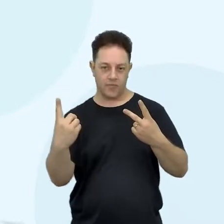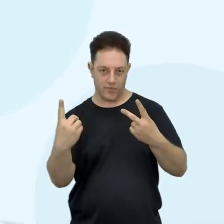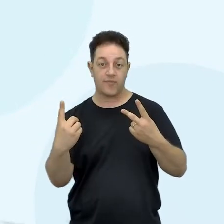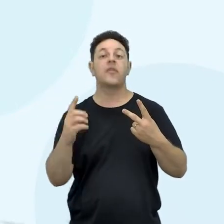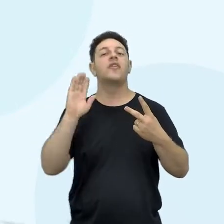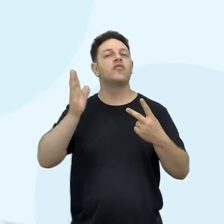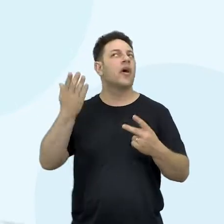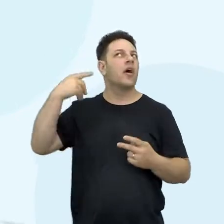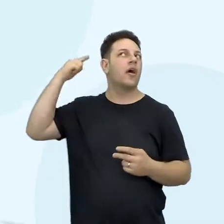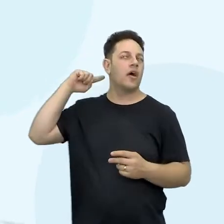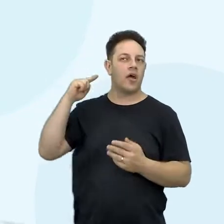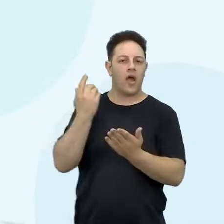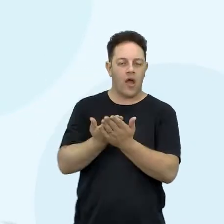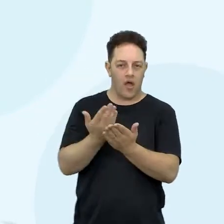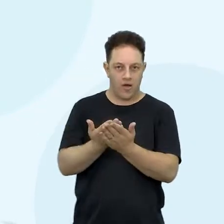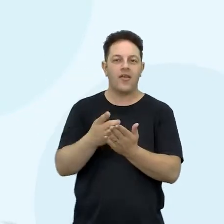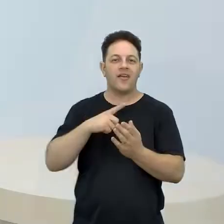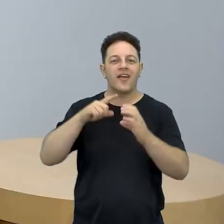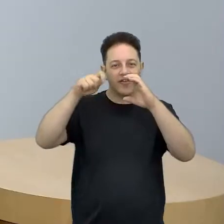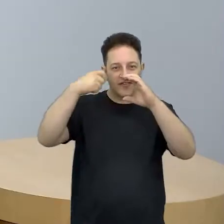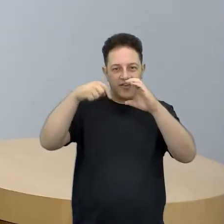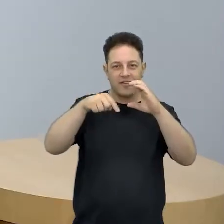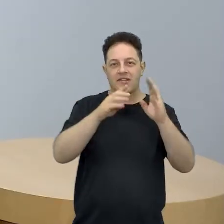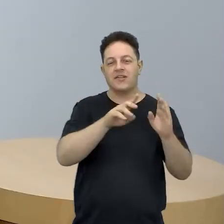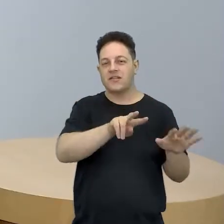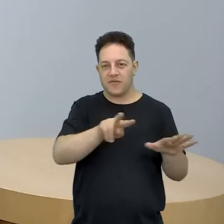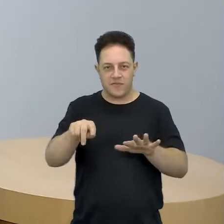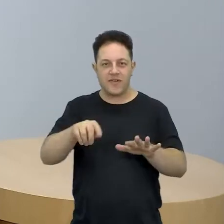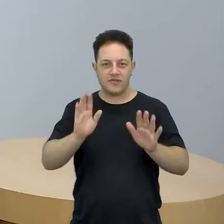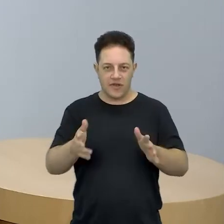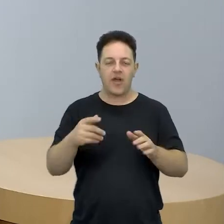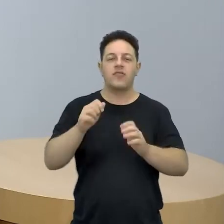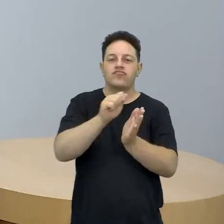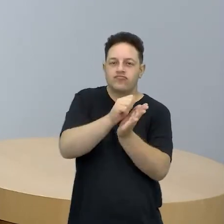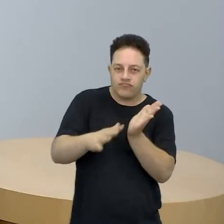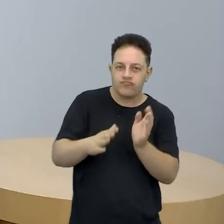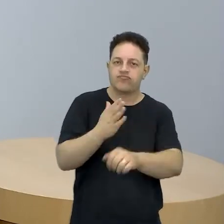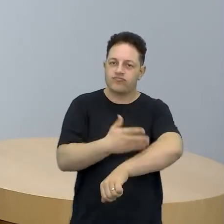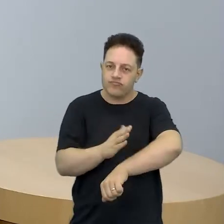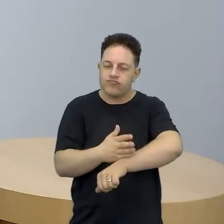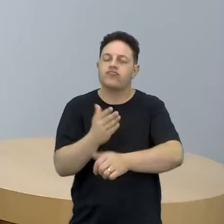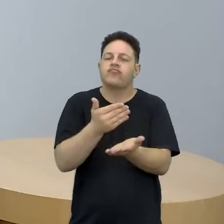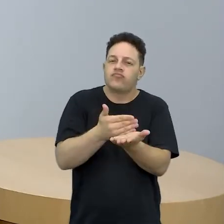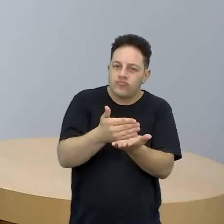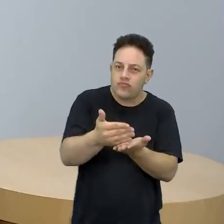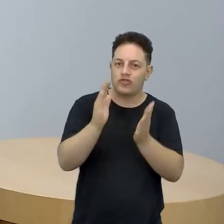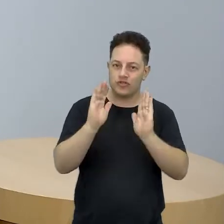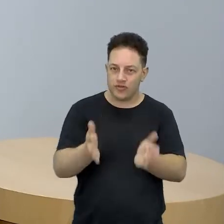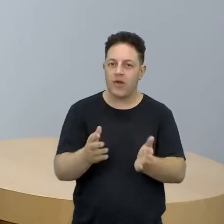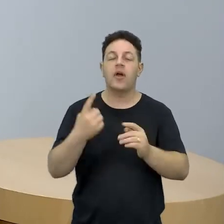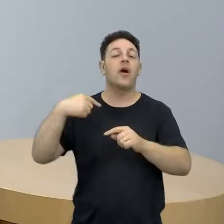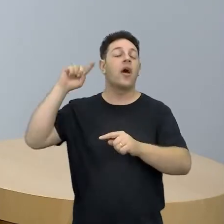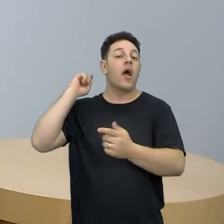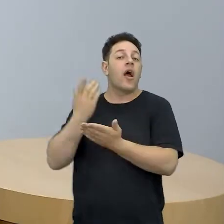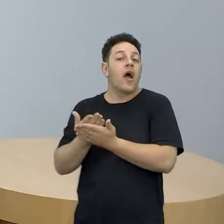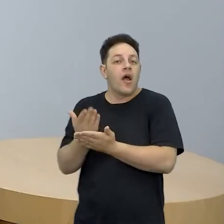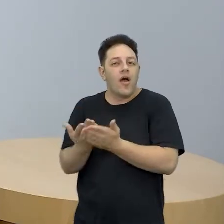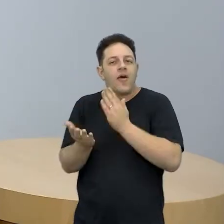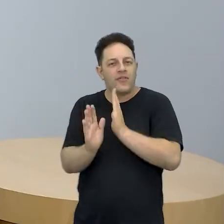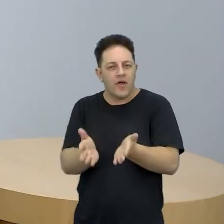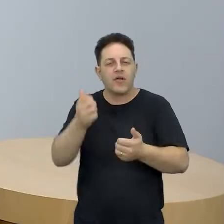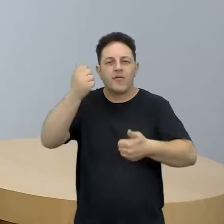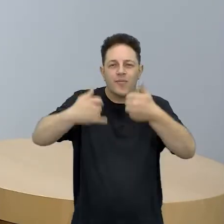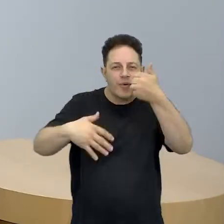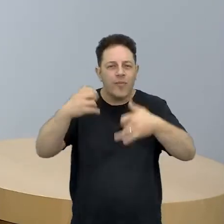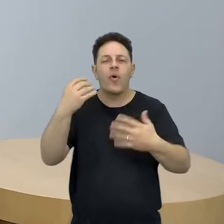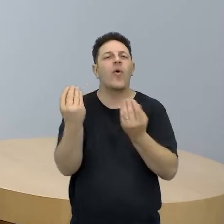uma aula, temos já um vídeo essa semana com essa atividade, já fizemos a introdução, né? Na aula passada nós contamos um